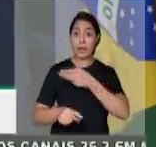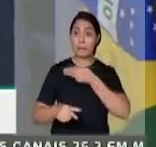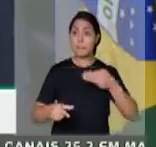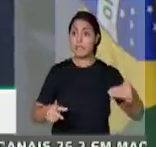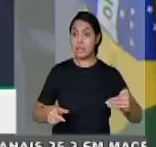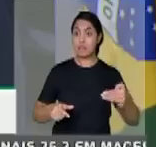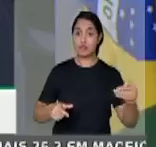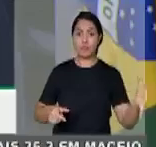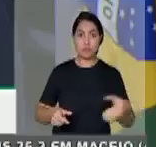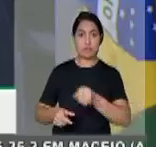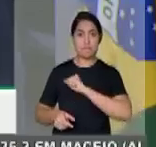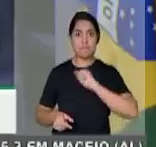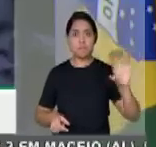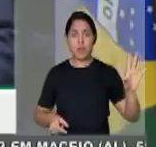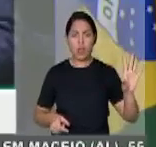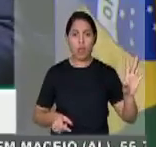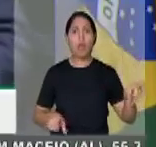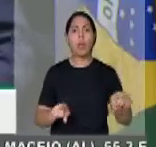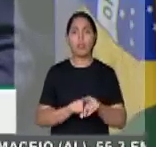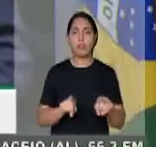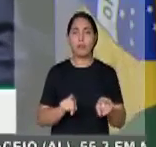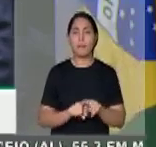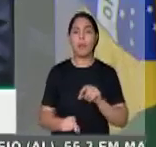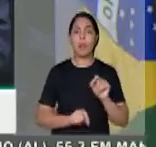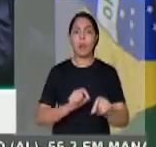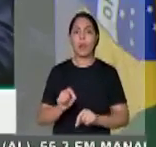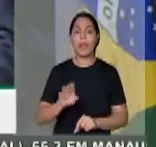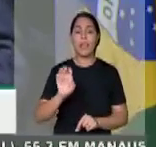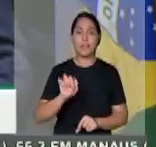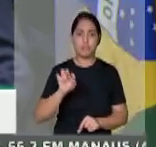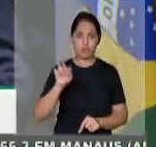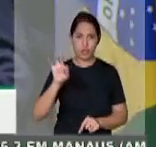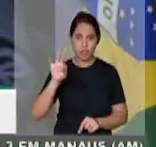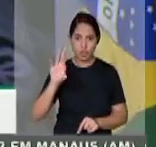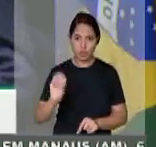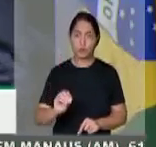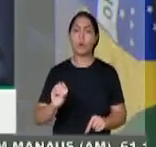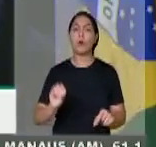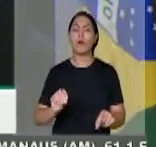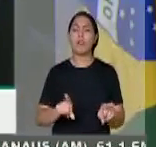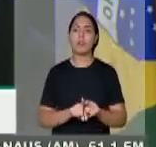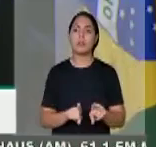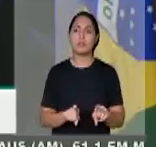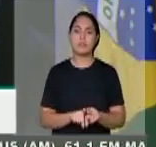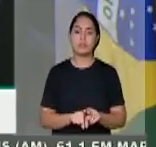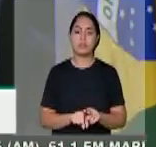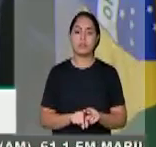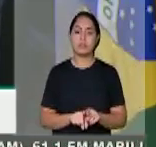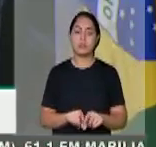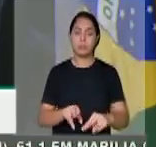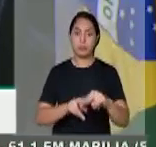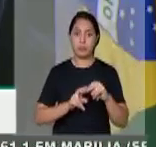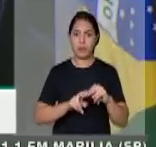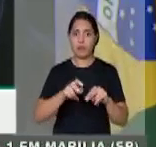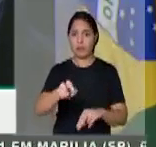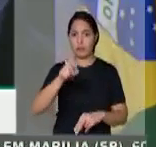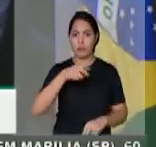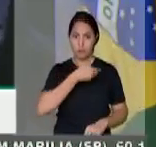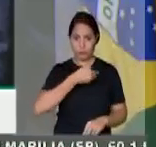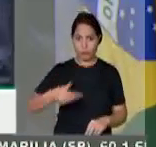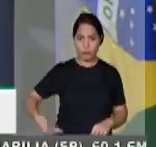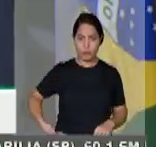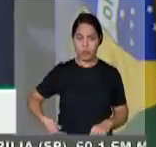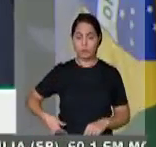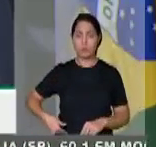Lima, Evandro Lins e Silva, Vitor Leal, que tinha ocupado o cargo dos governos de